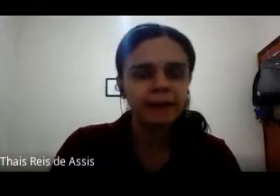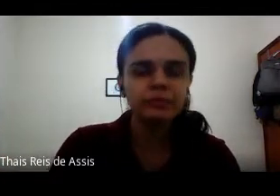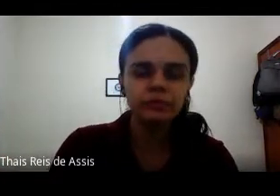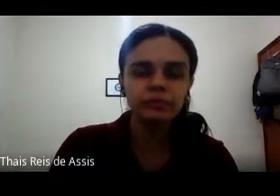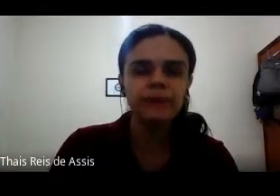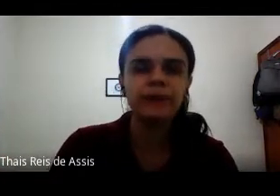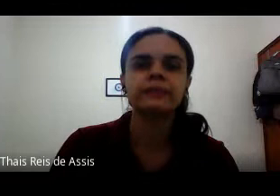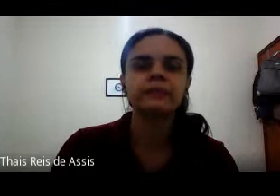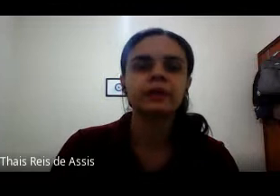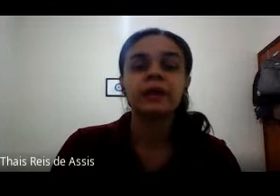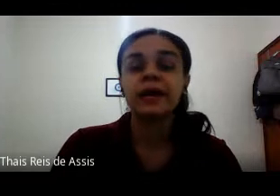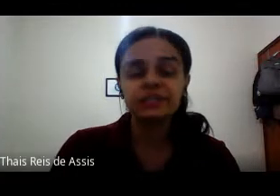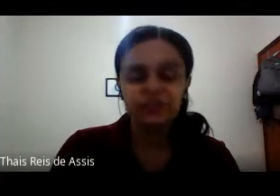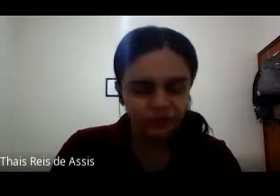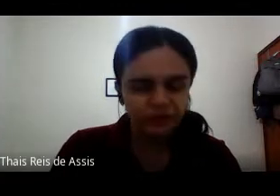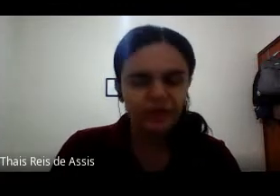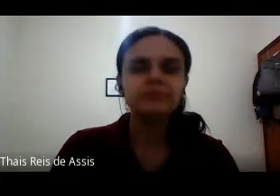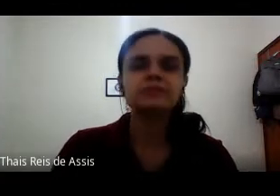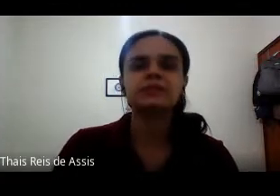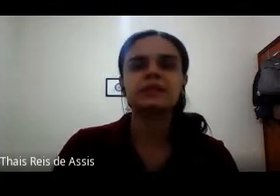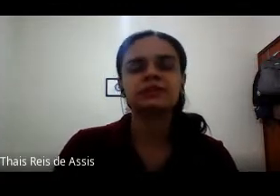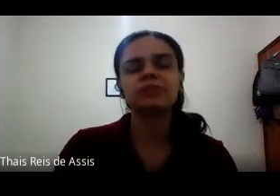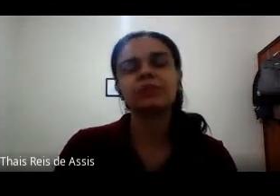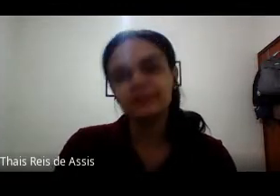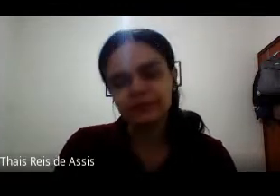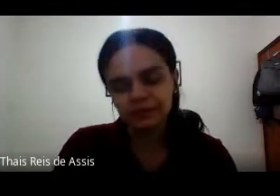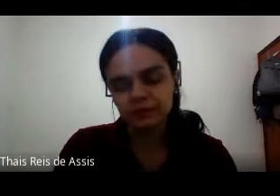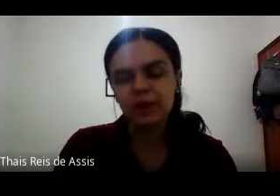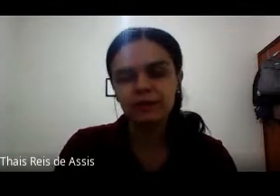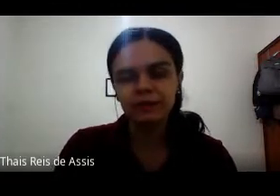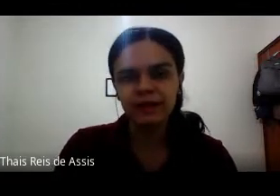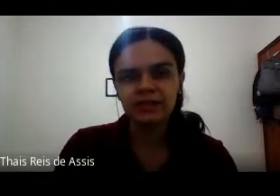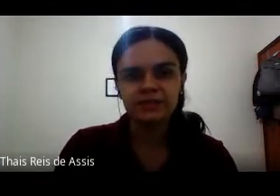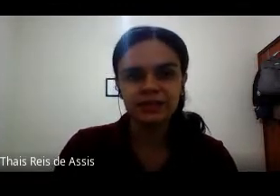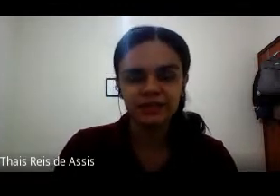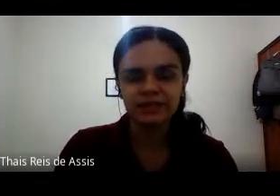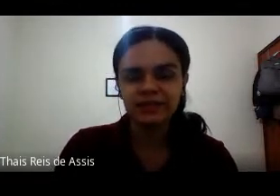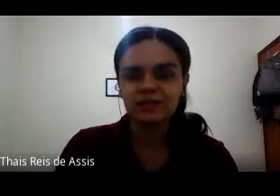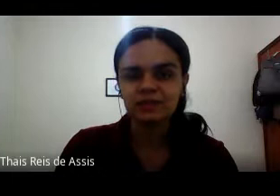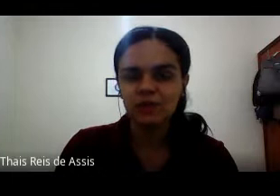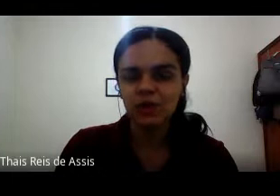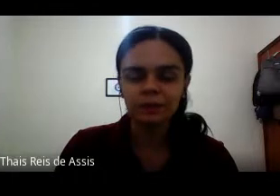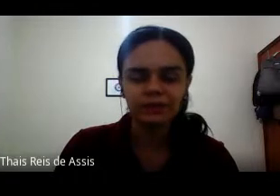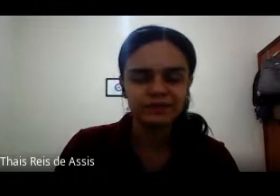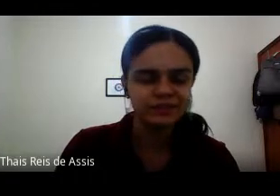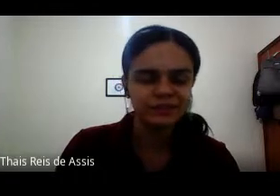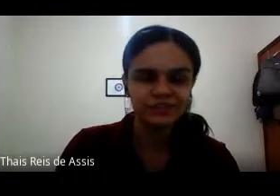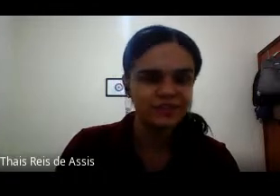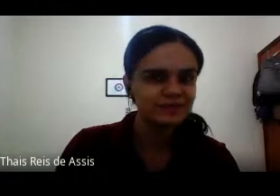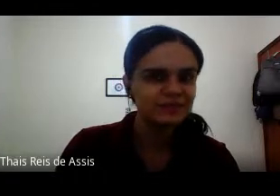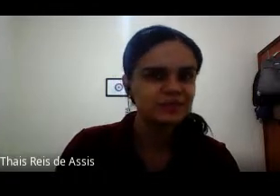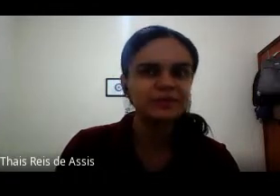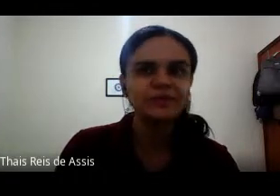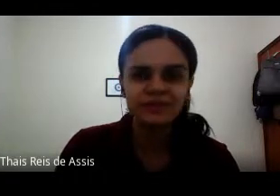prepara para o mundo do trabalho. A gente vive em uma sociedade capitalista. No capitalismo, você tem que vender sua mão de obra para você ter